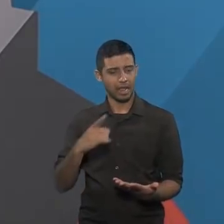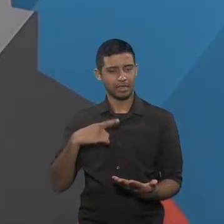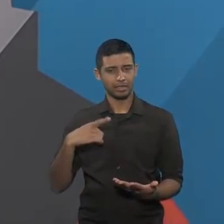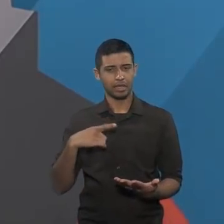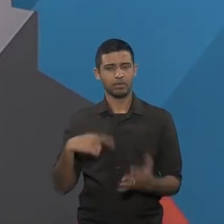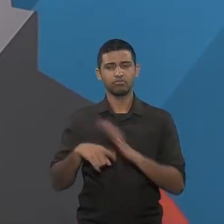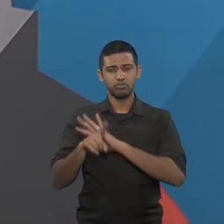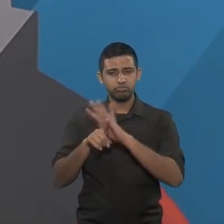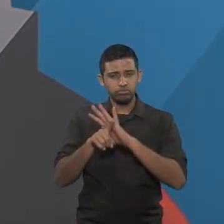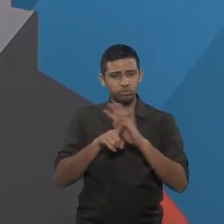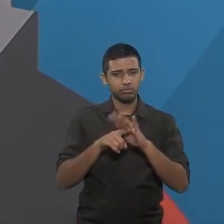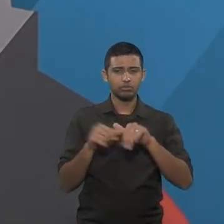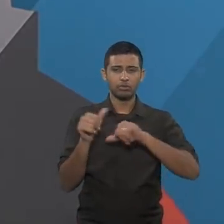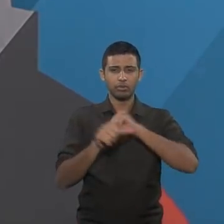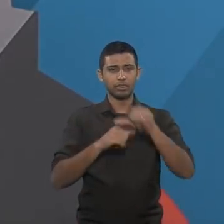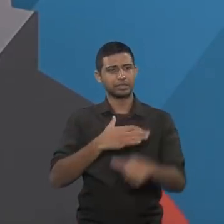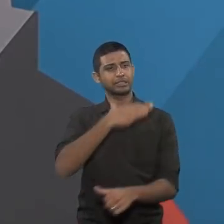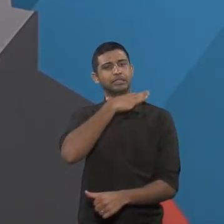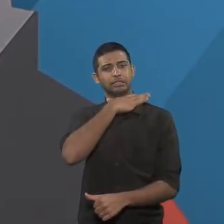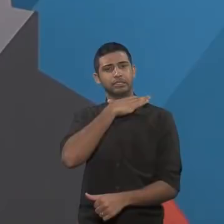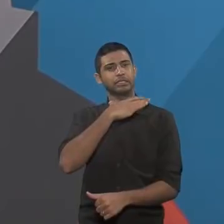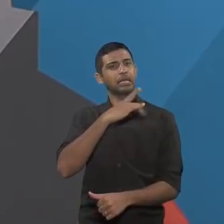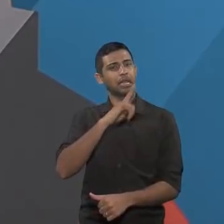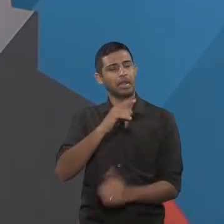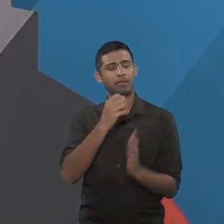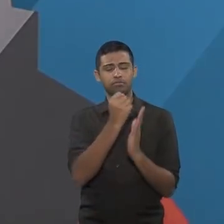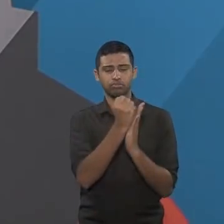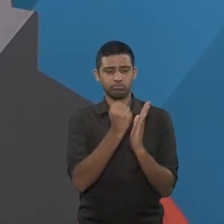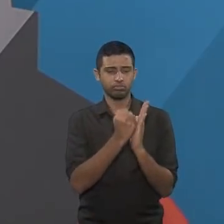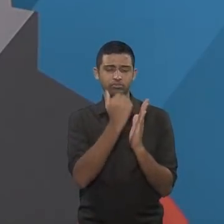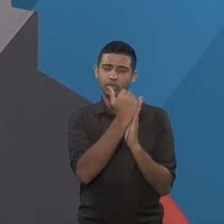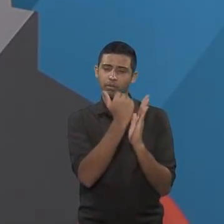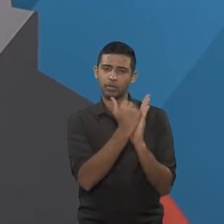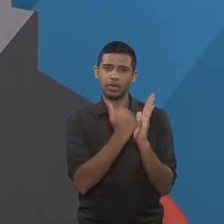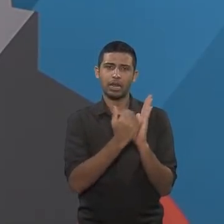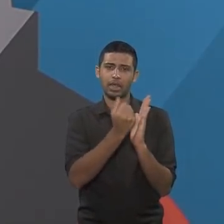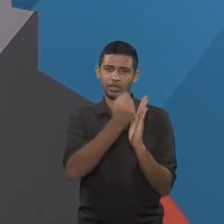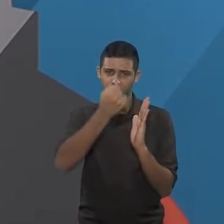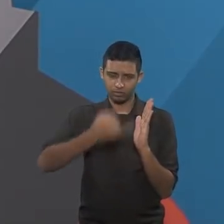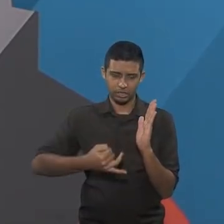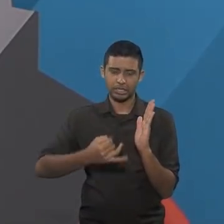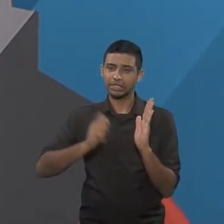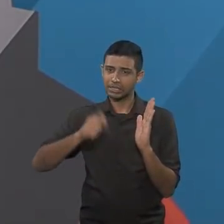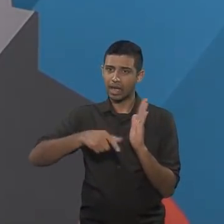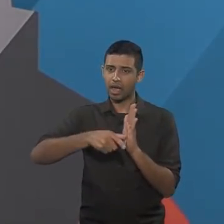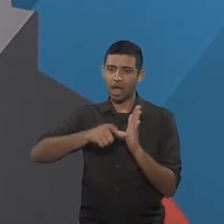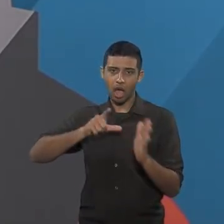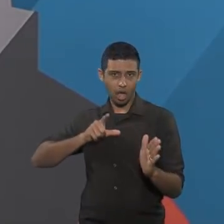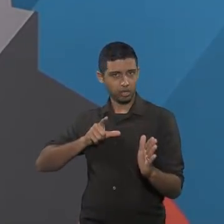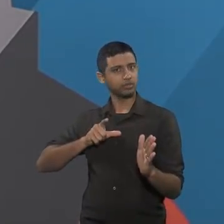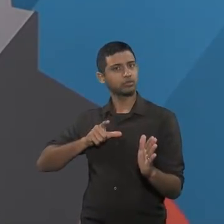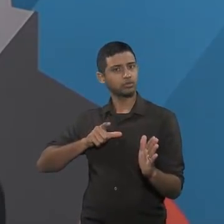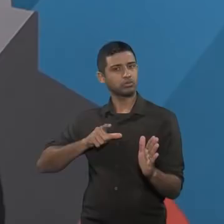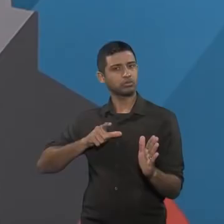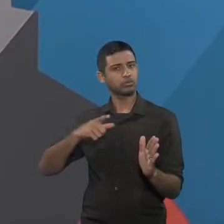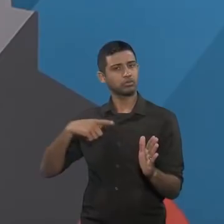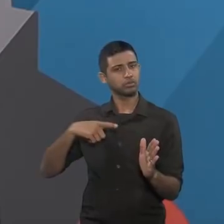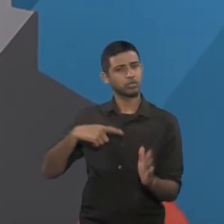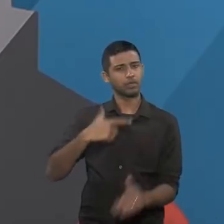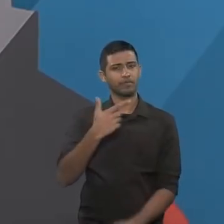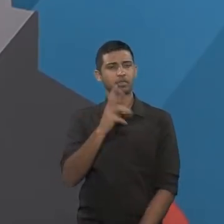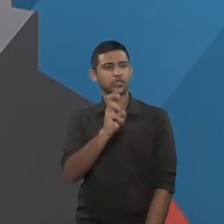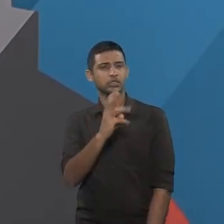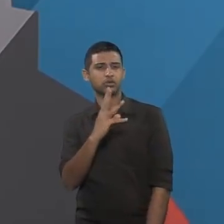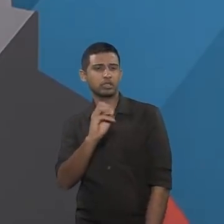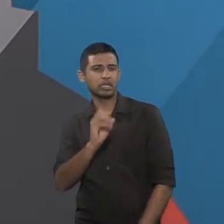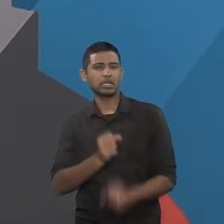recuperação fiscal, lá está previsto que pode antecipar a renovação dessa outorga. Por mais 25,